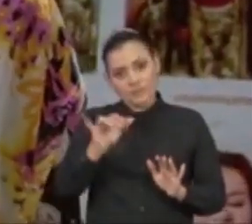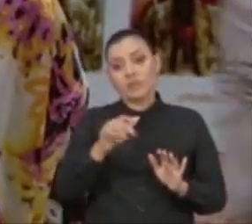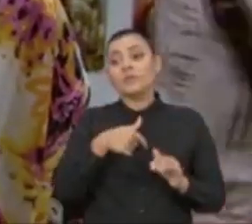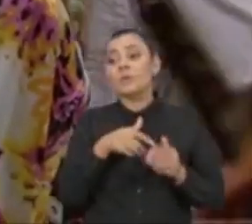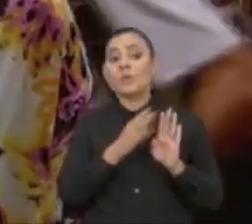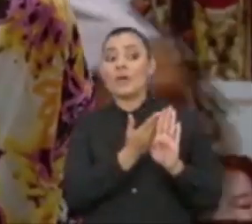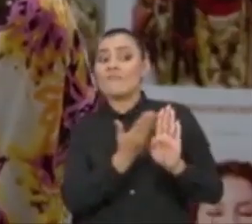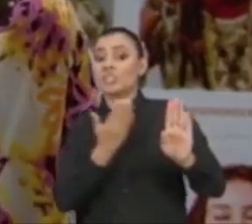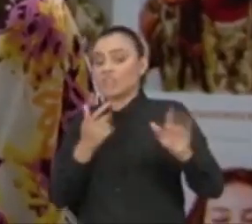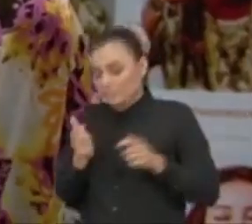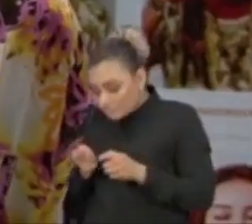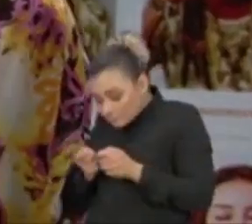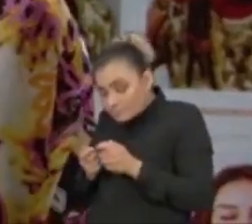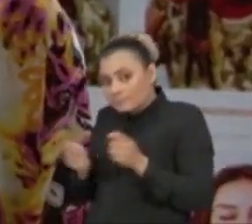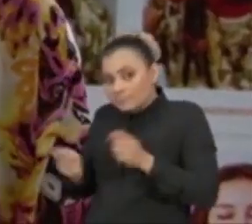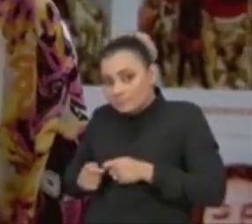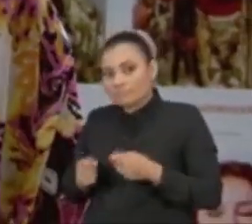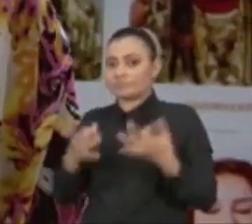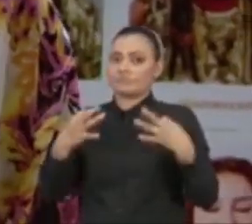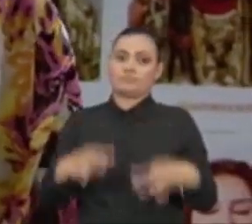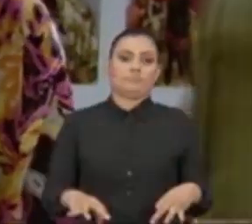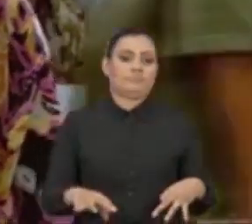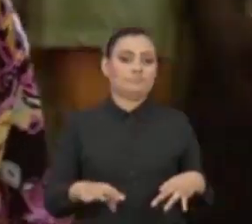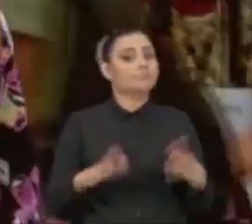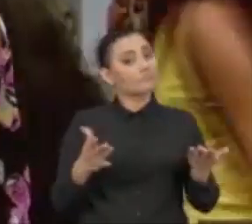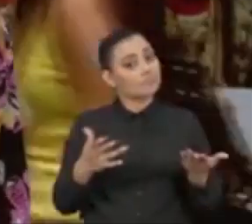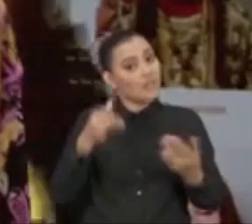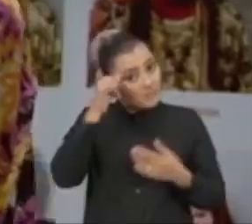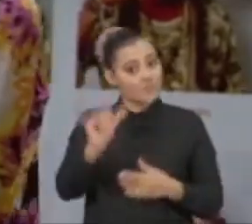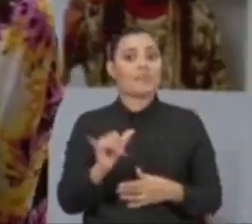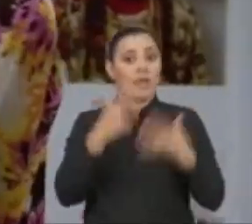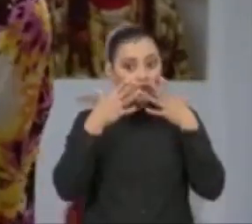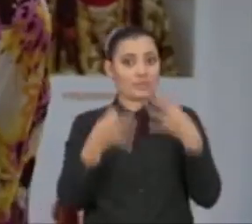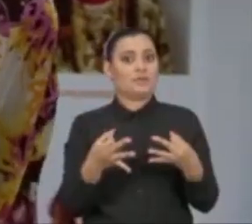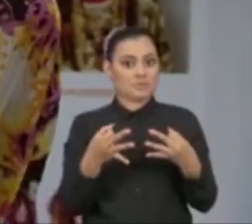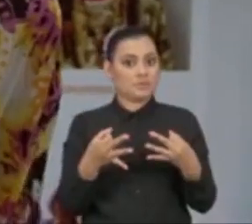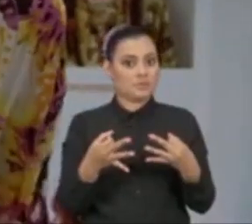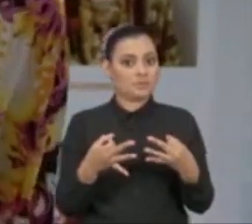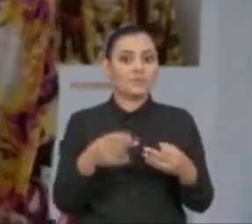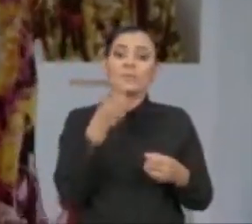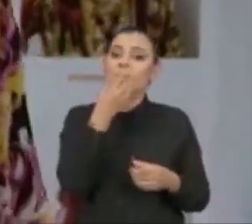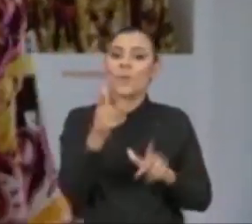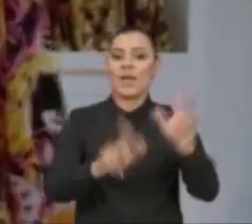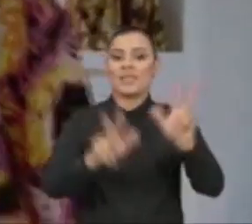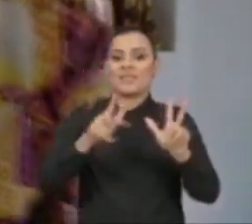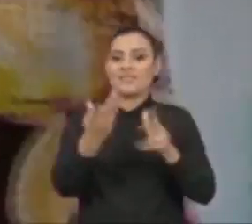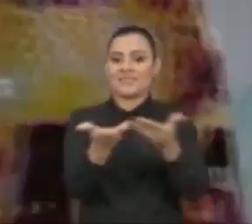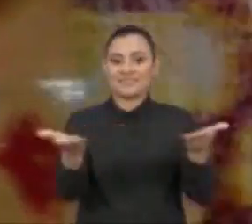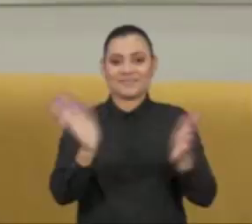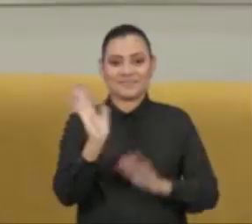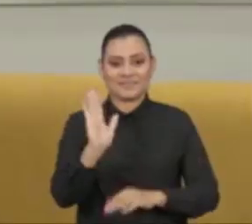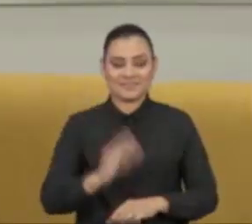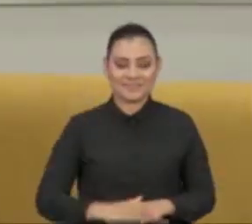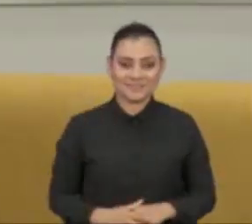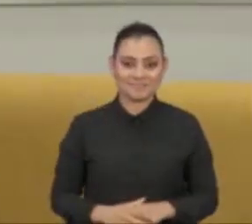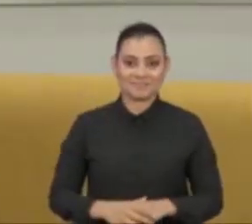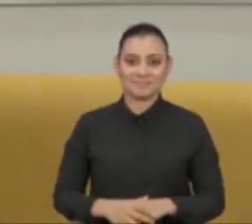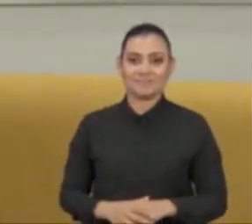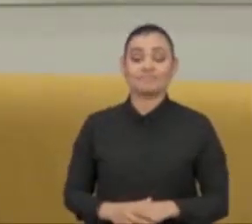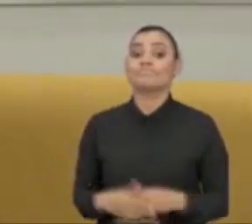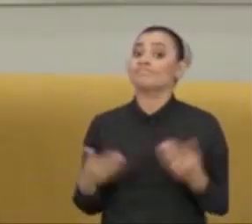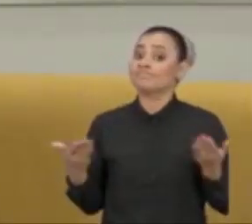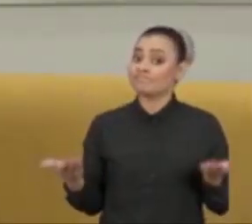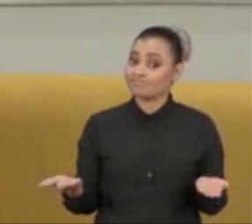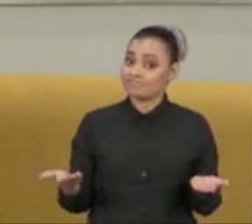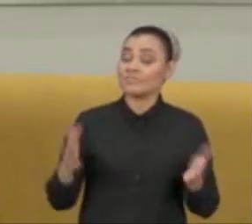mais afastado, que dá tudo certo. Só ficar ligado. Bom carnaval para você. Para vocês também. Tchau, tchau. Pois é,